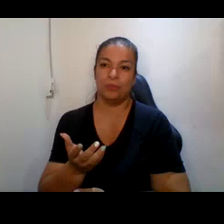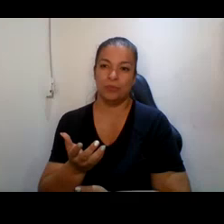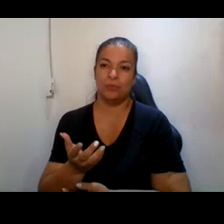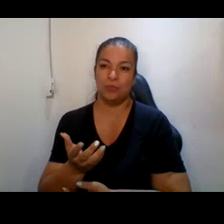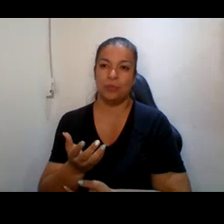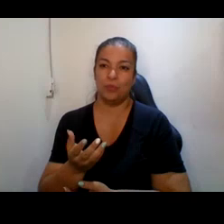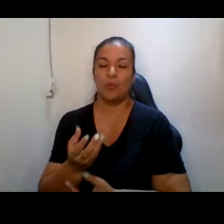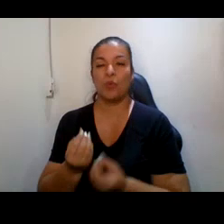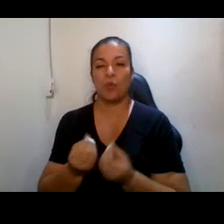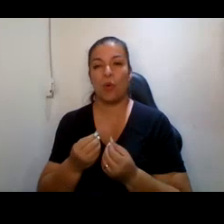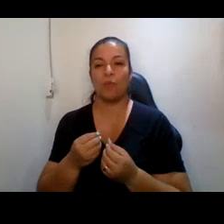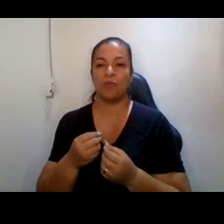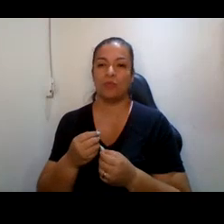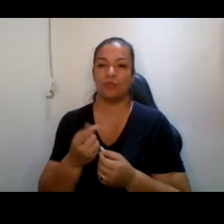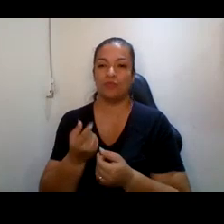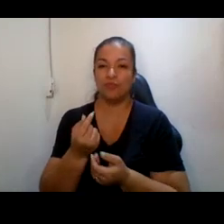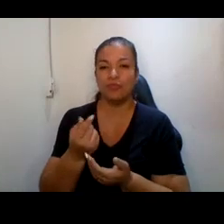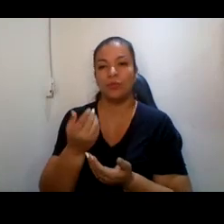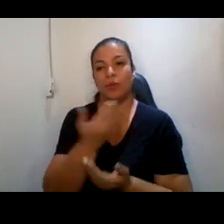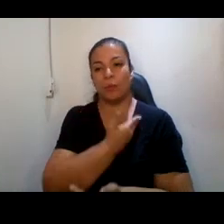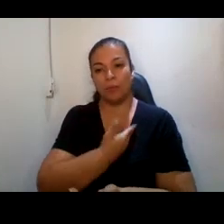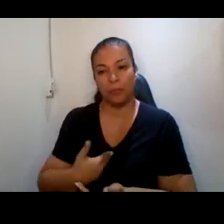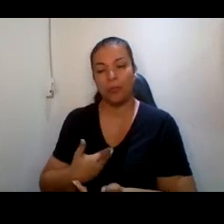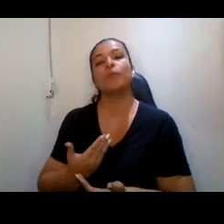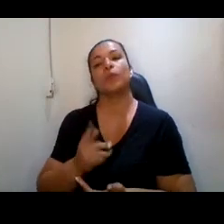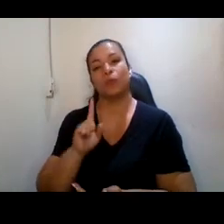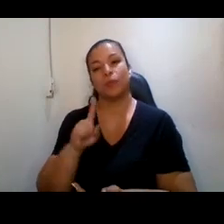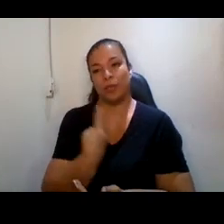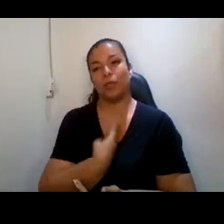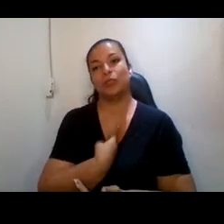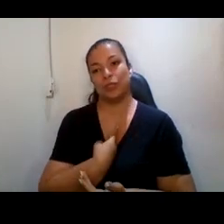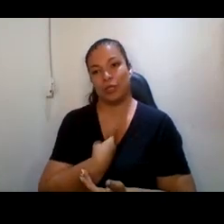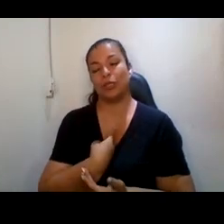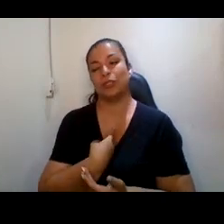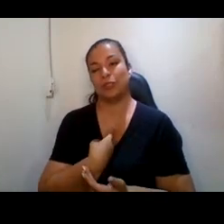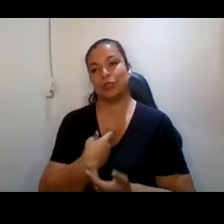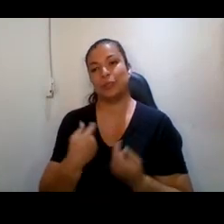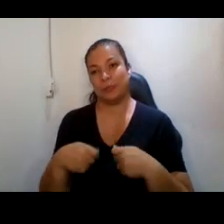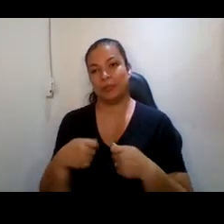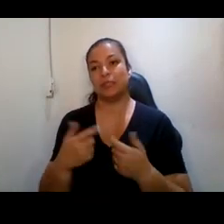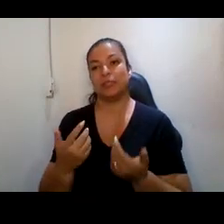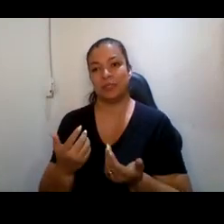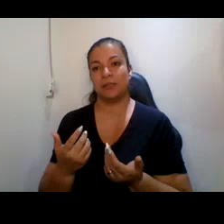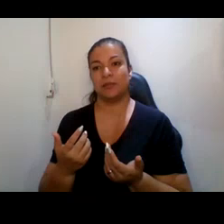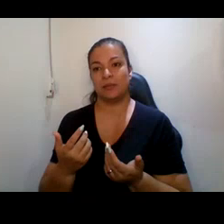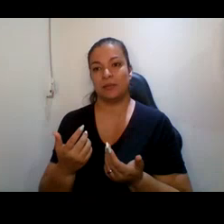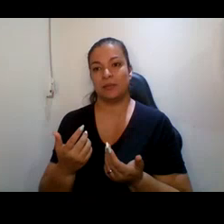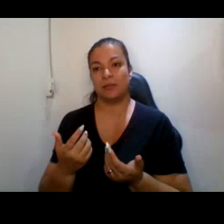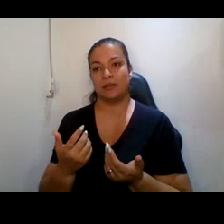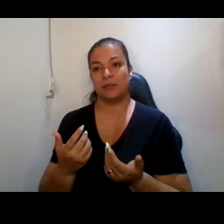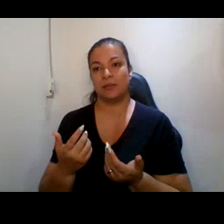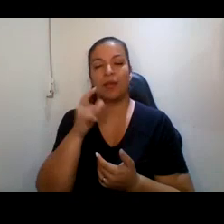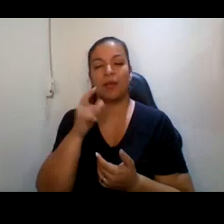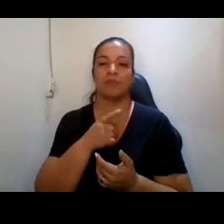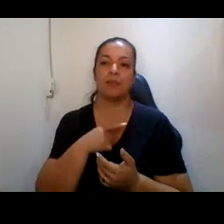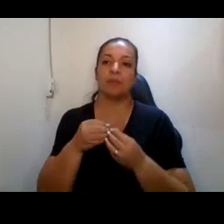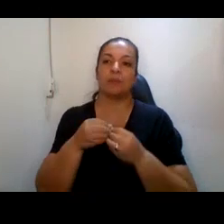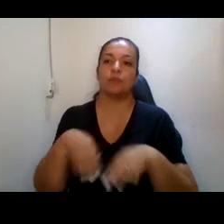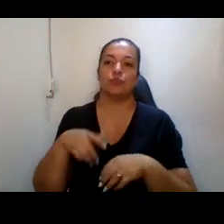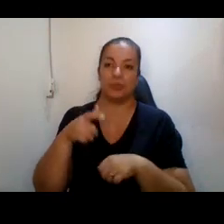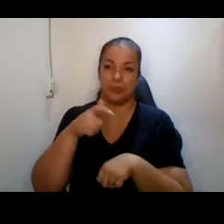recurso público, né? E a gente precisa fazer sem que traga nenhum transtorno aí na hora